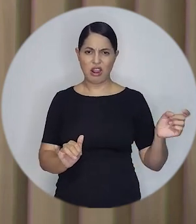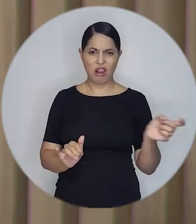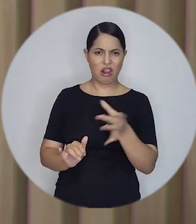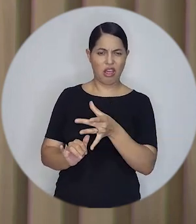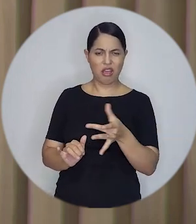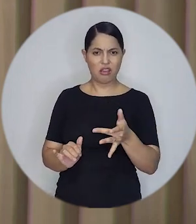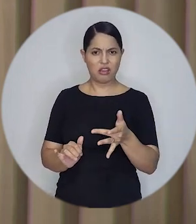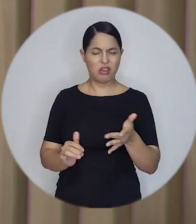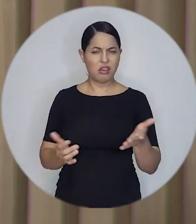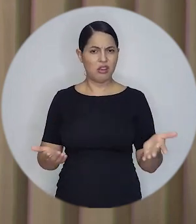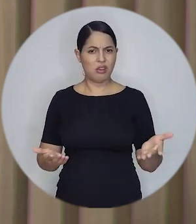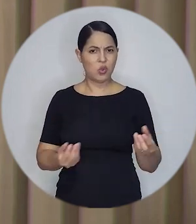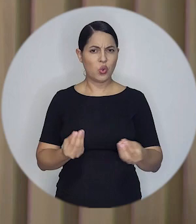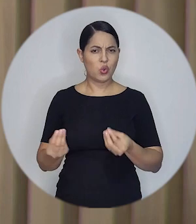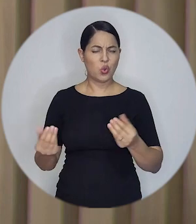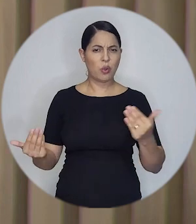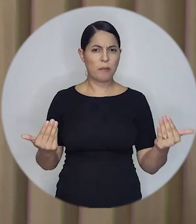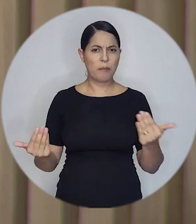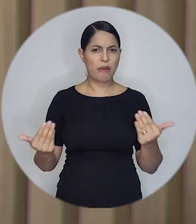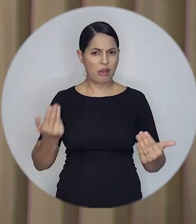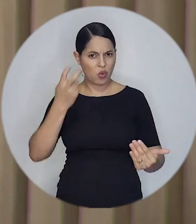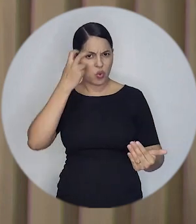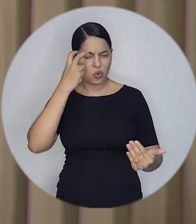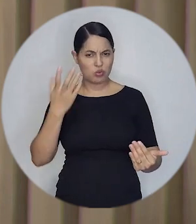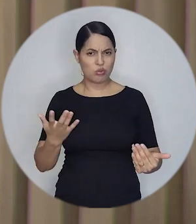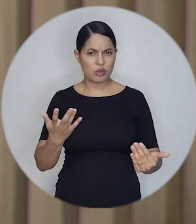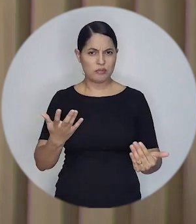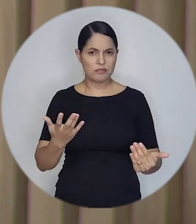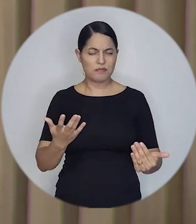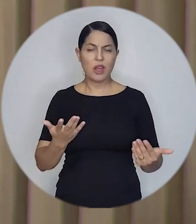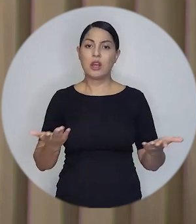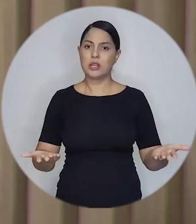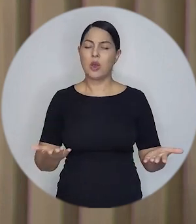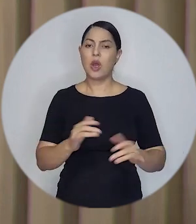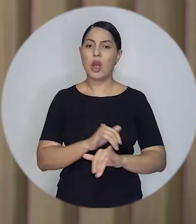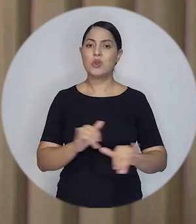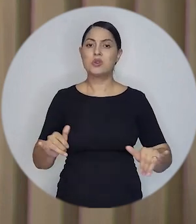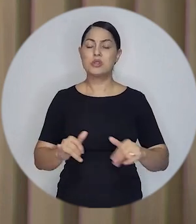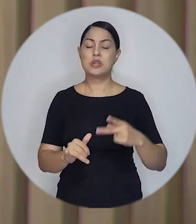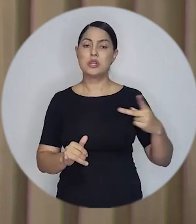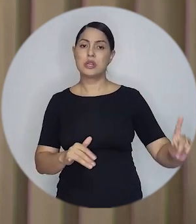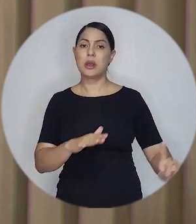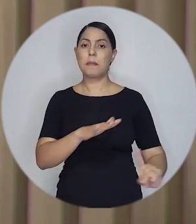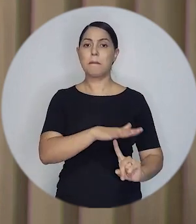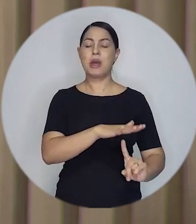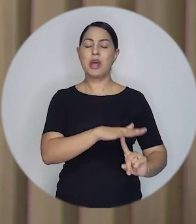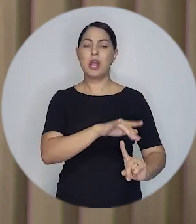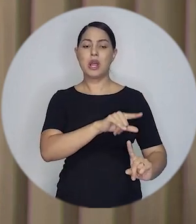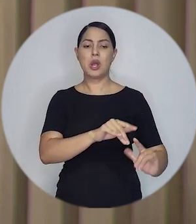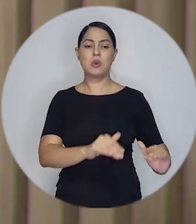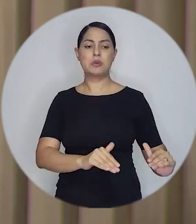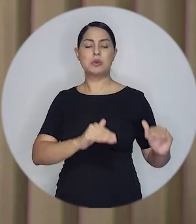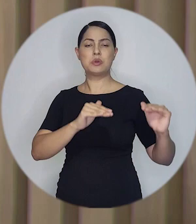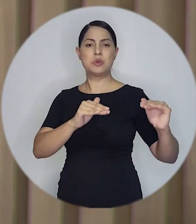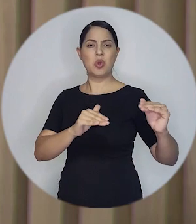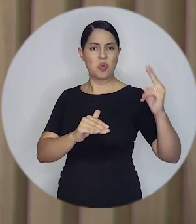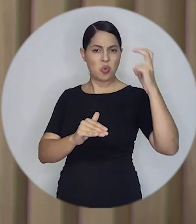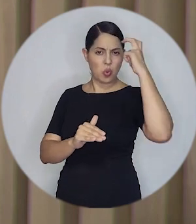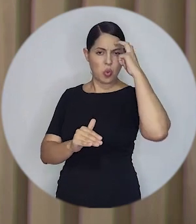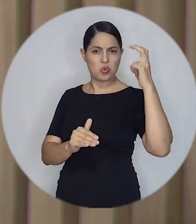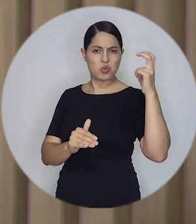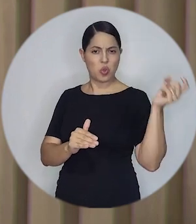das referidas regiões como inferiores culturalmente ao restante do país, afirmando que o Paraná, abre aspas, tem